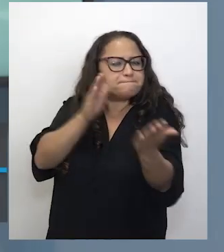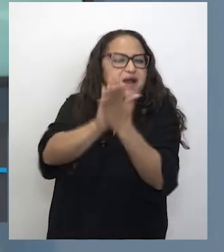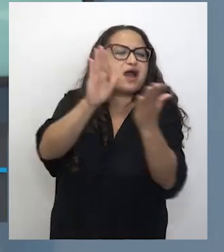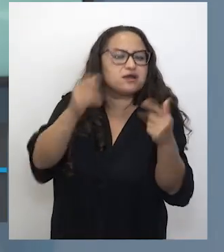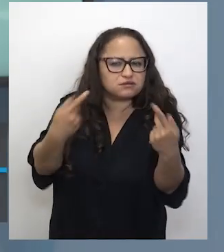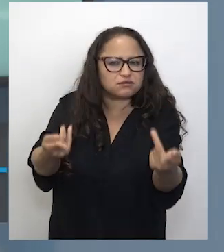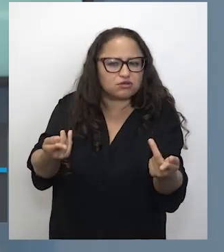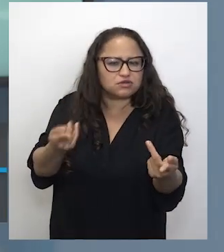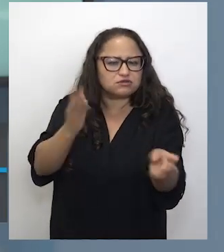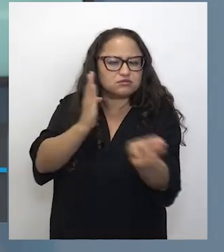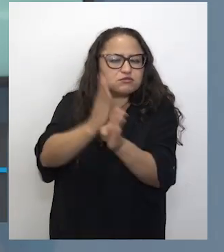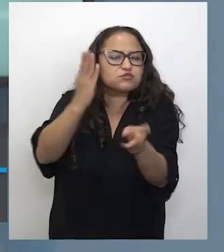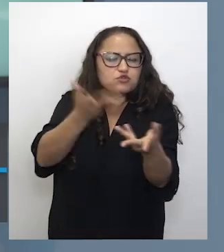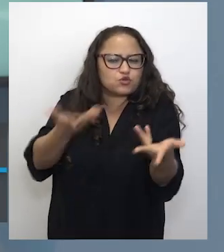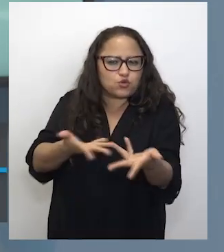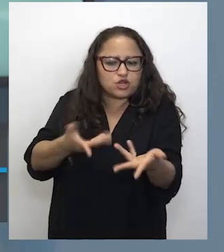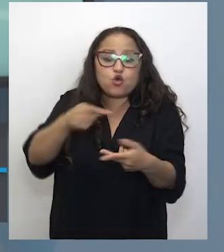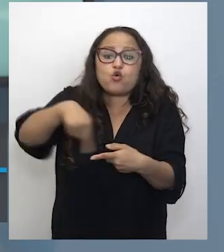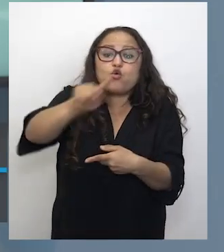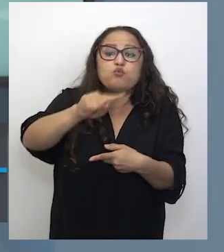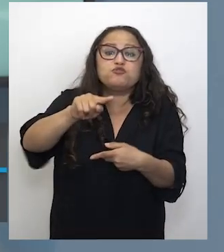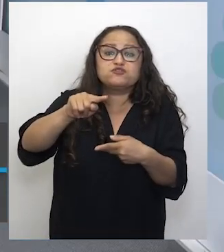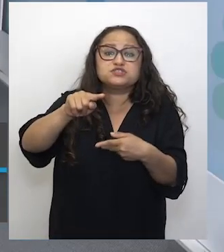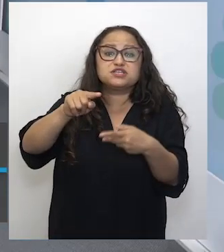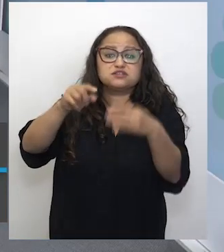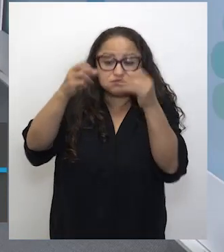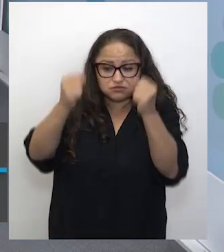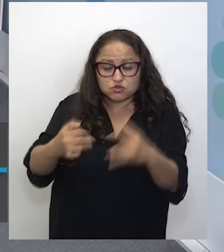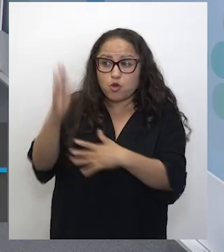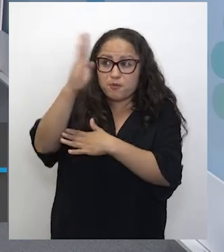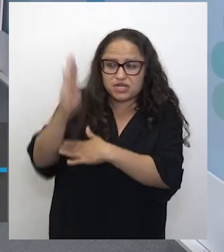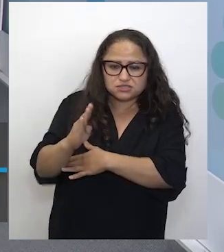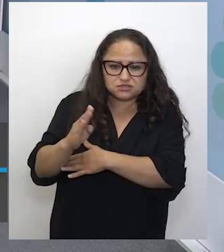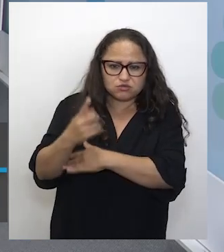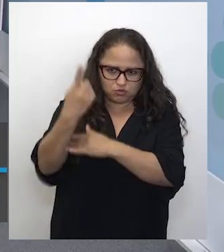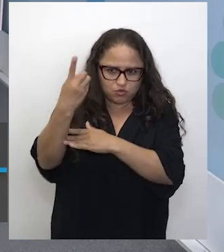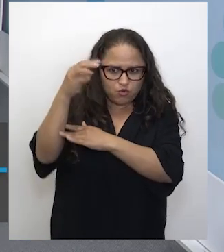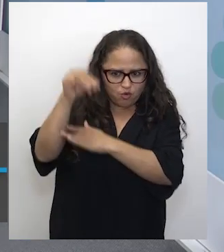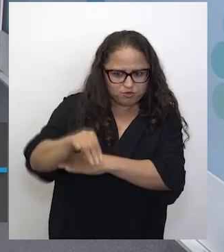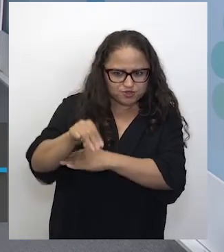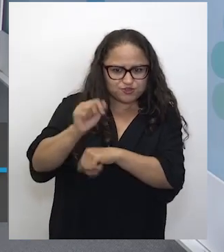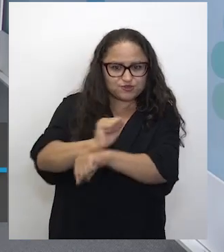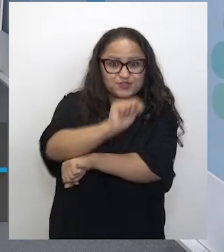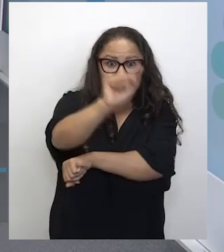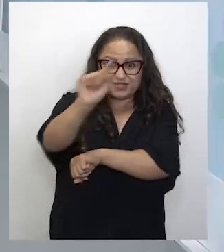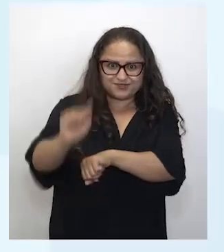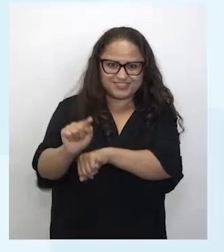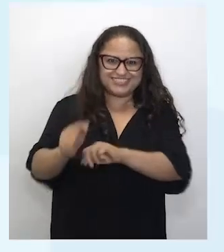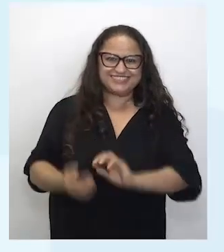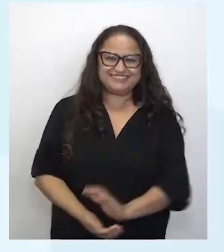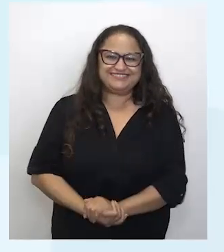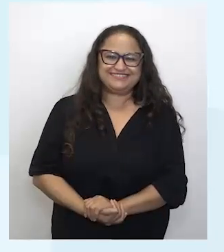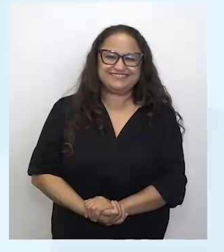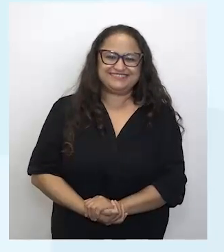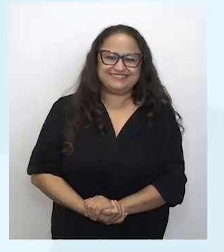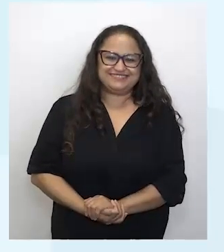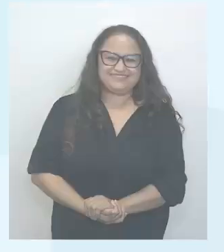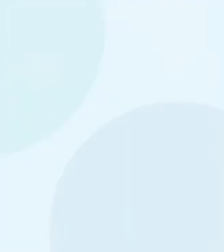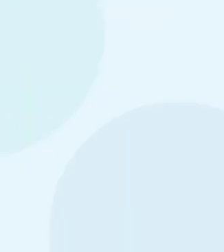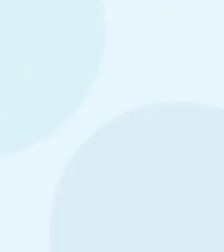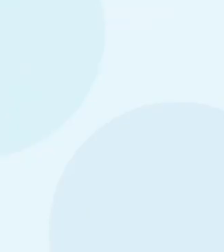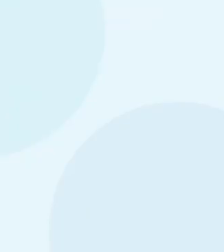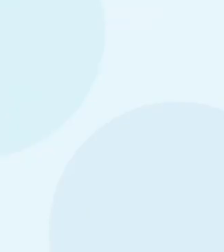Brasil? Como você definiria o Brasil, né? Um minutinho? Acho que rola, né? Rola, Então, sim. um minutinho a gente já volta.